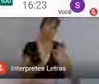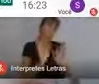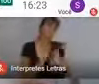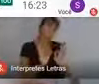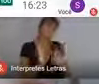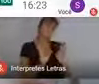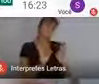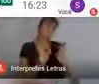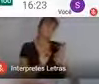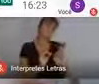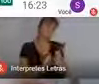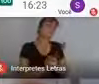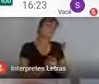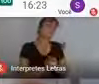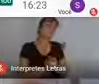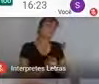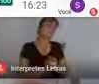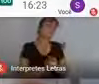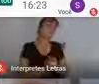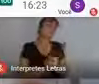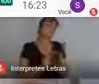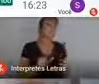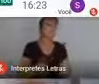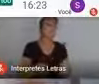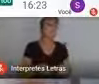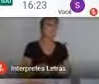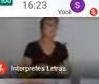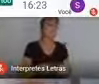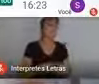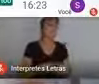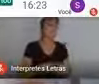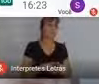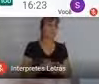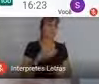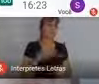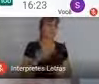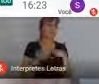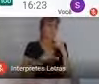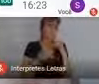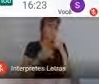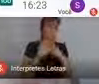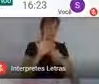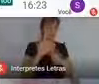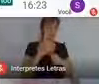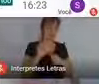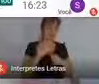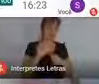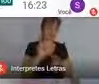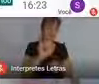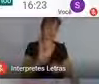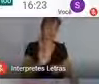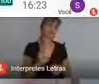professora Flávia, por toda a competência que foi demonstrado nos últimos anos